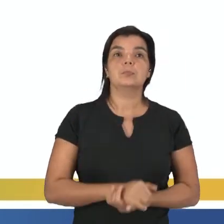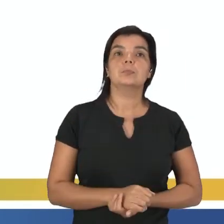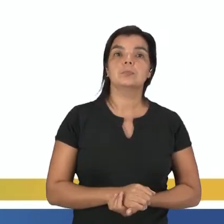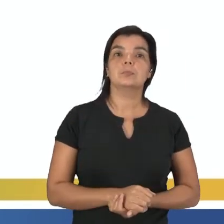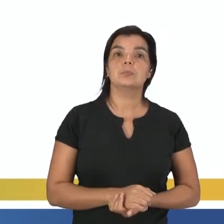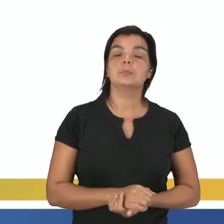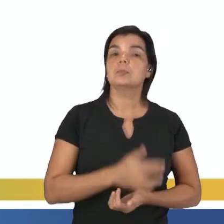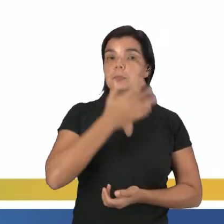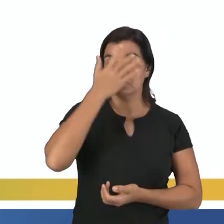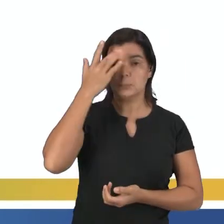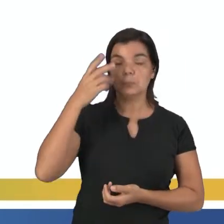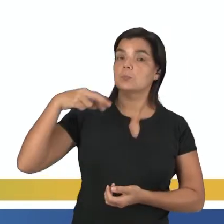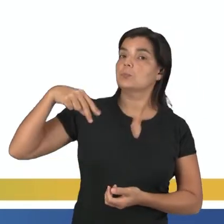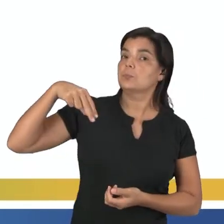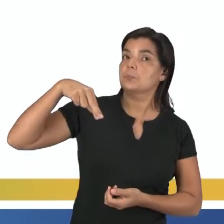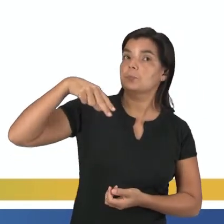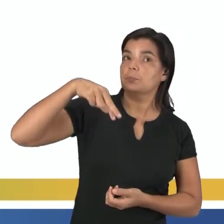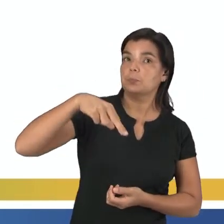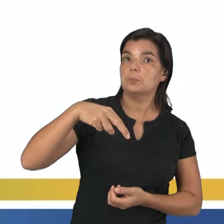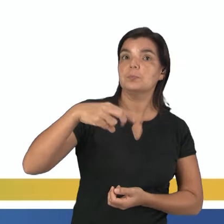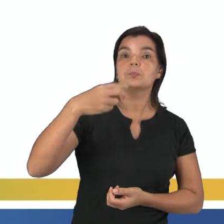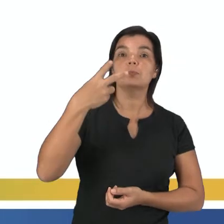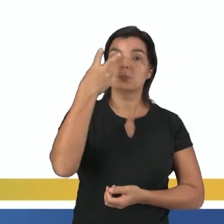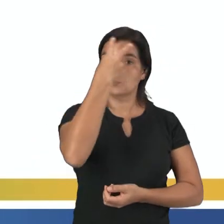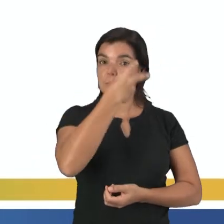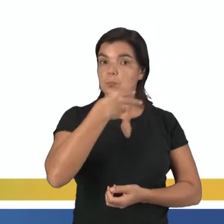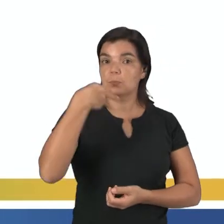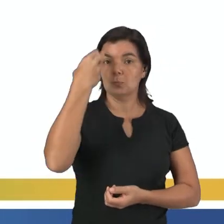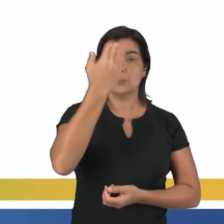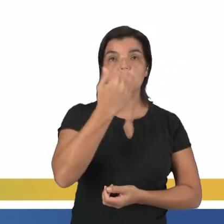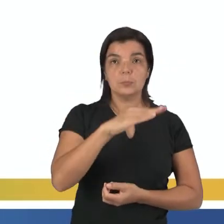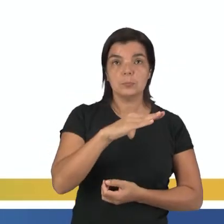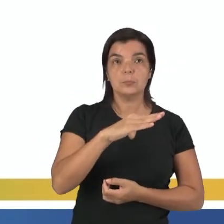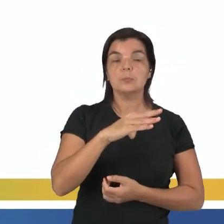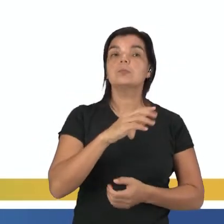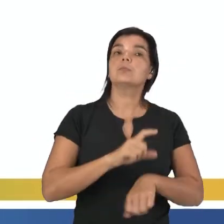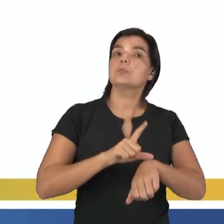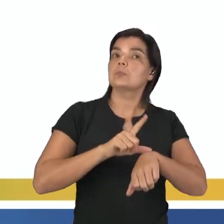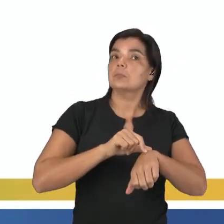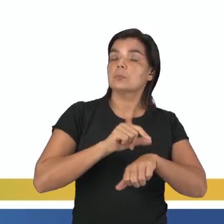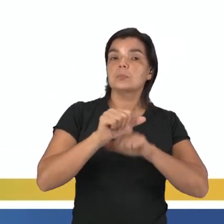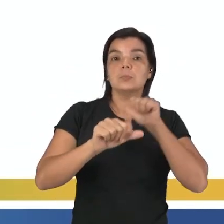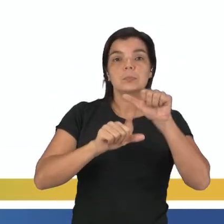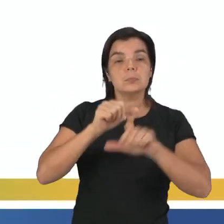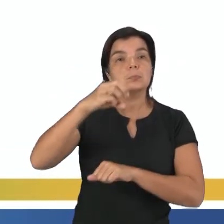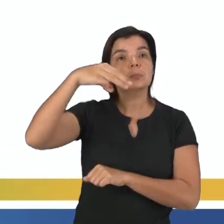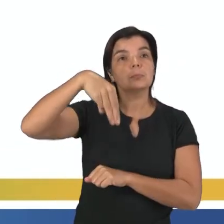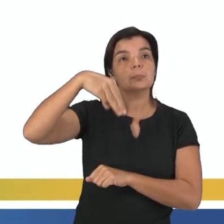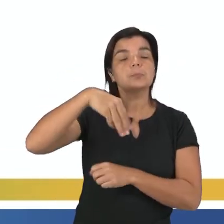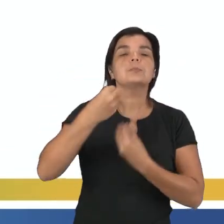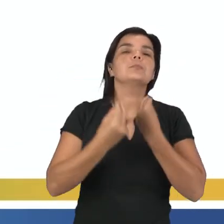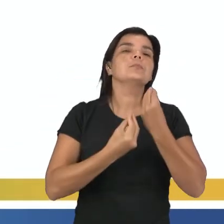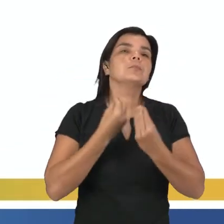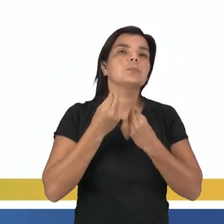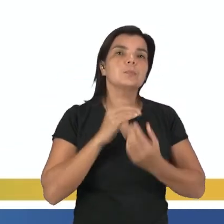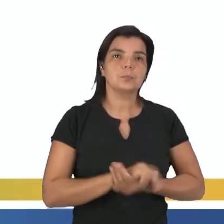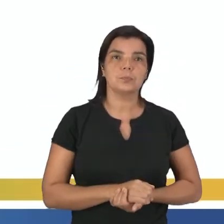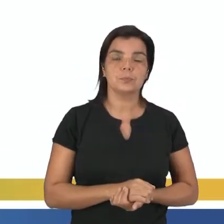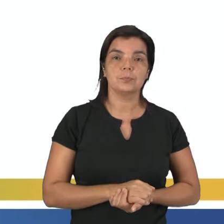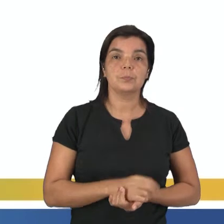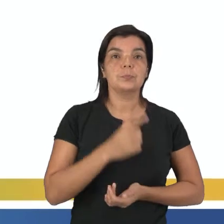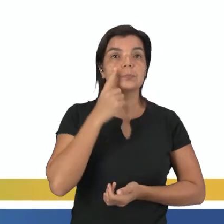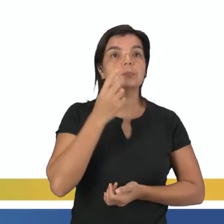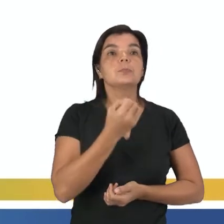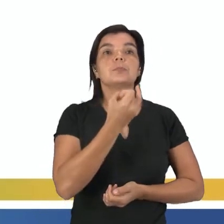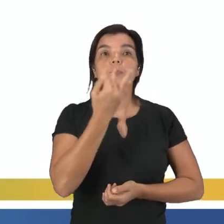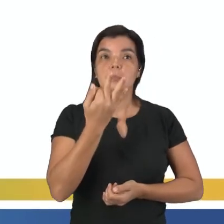ele fala que a pessoa percorreu em 2 horas e meia e quer transformar hora para minuto. Então, como é que nós vamos fazer? O primeiro